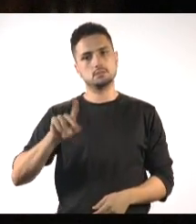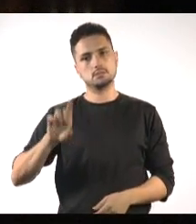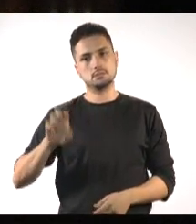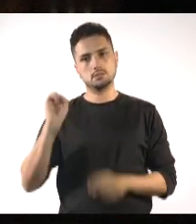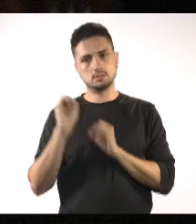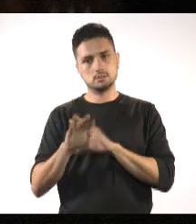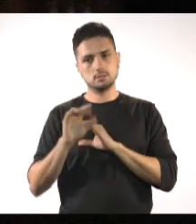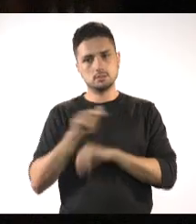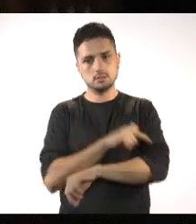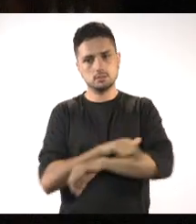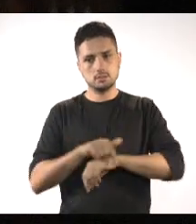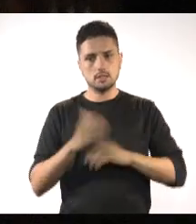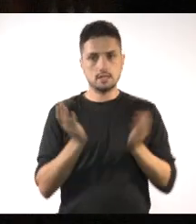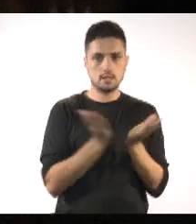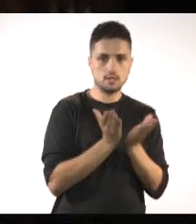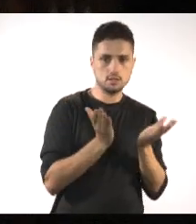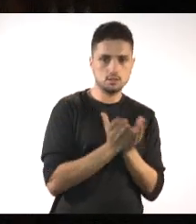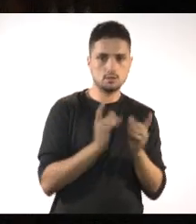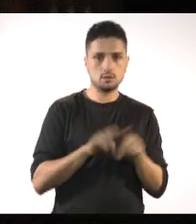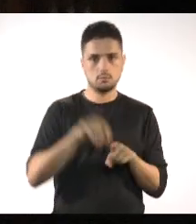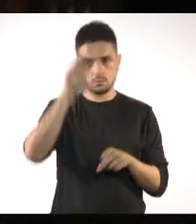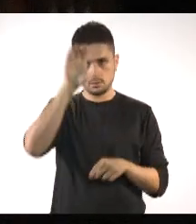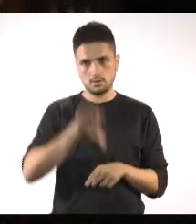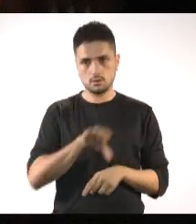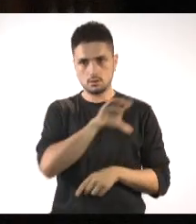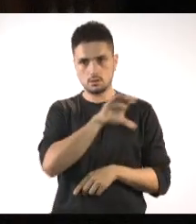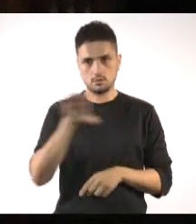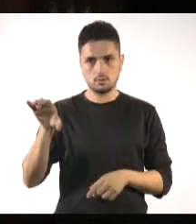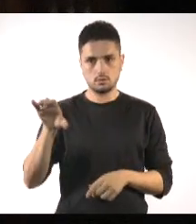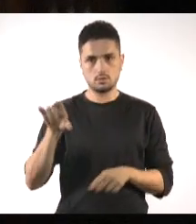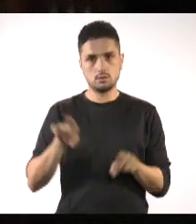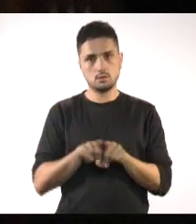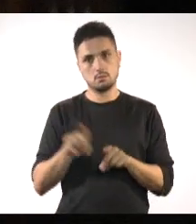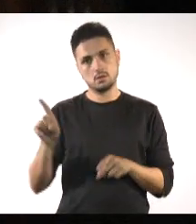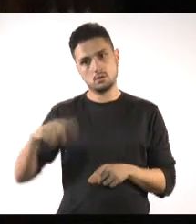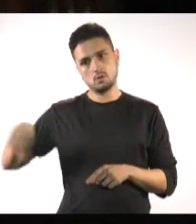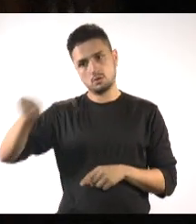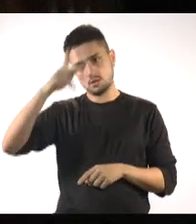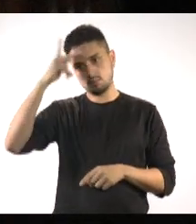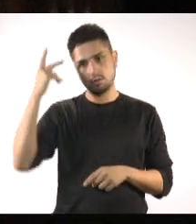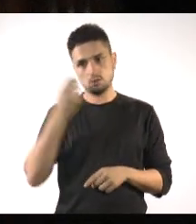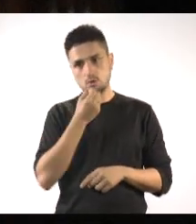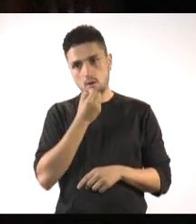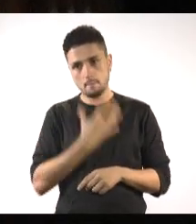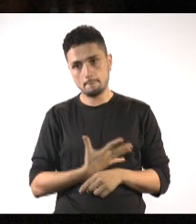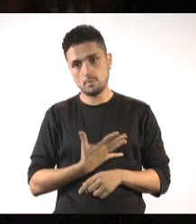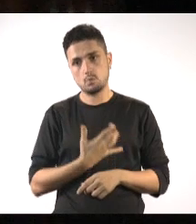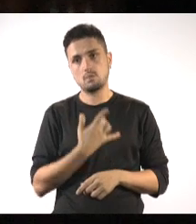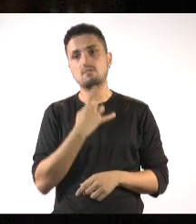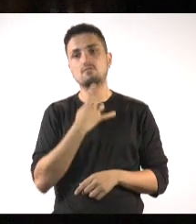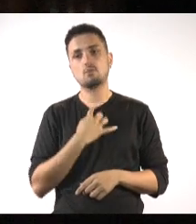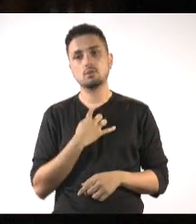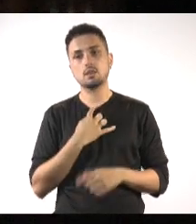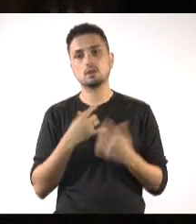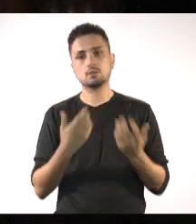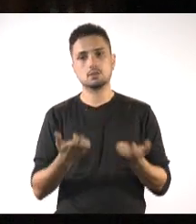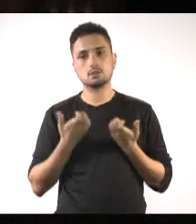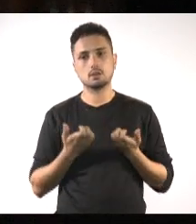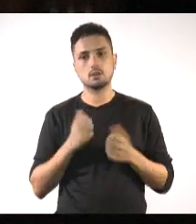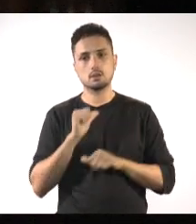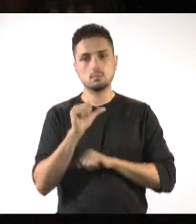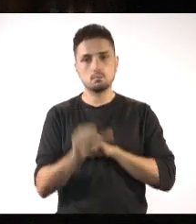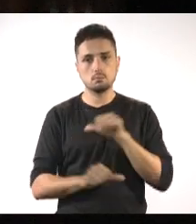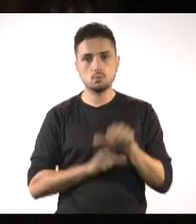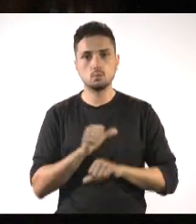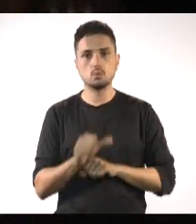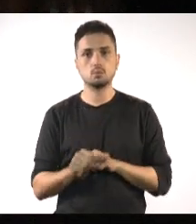cristãos, católicos em primeiro lugar, e aos de boa vontade, aos homens e mulheres de boa vontade, para começarem a mudar um